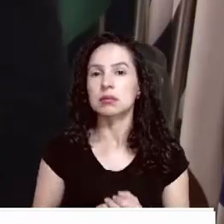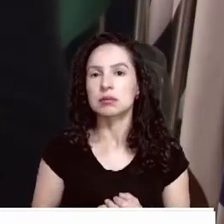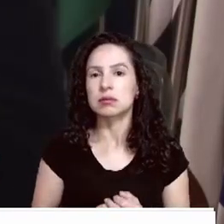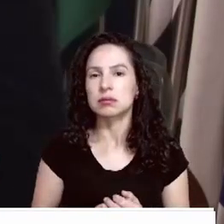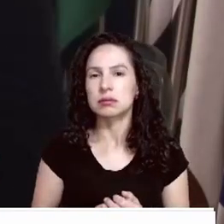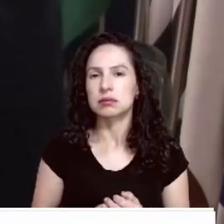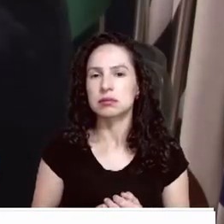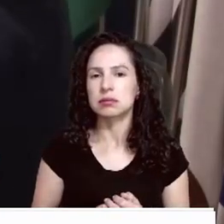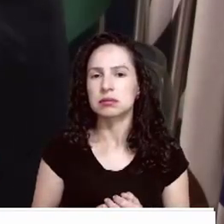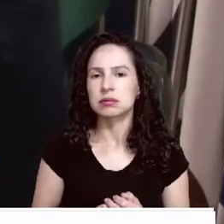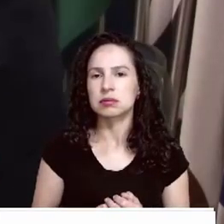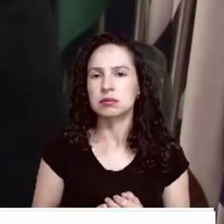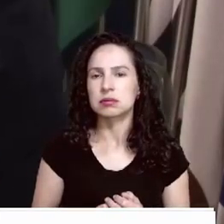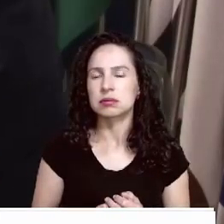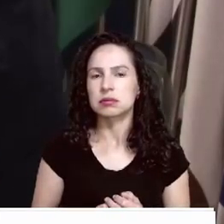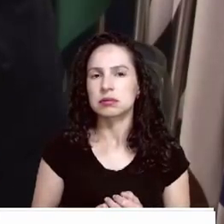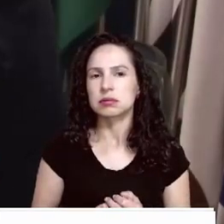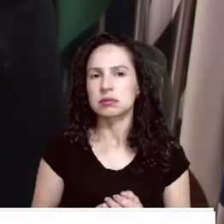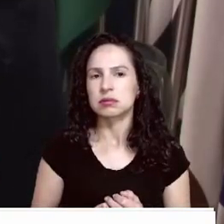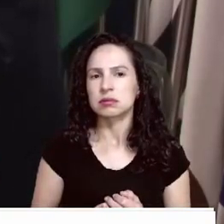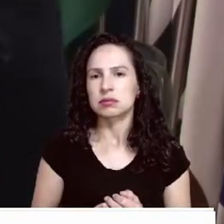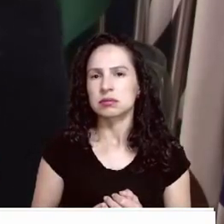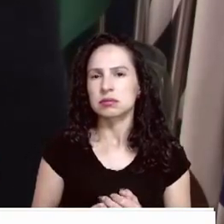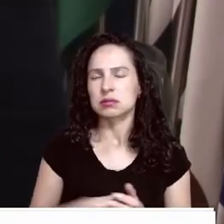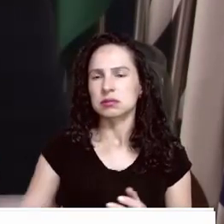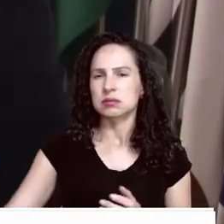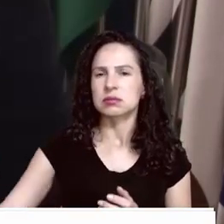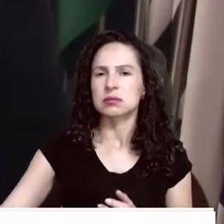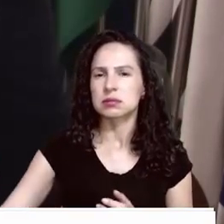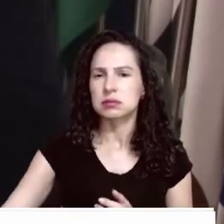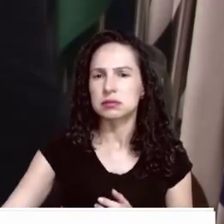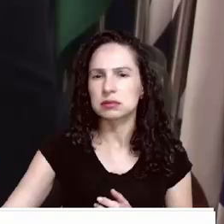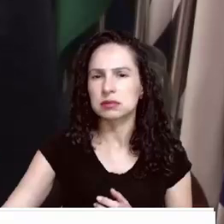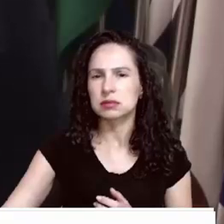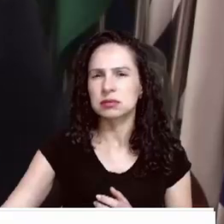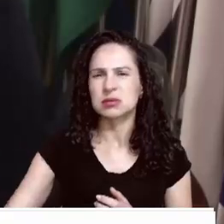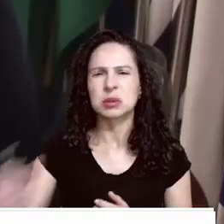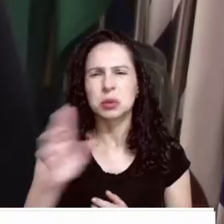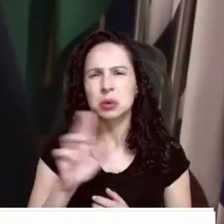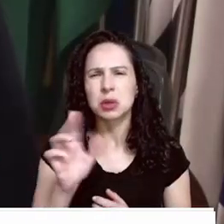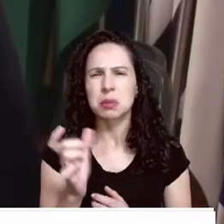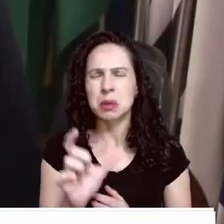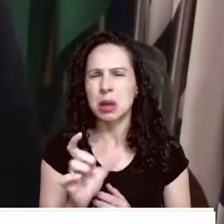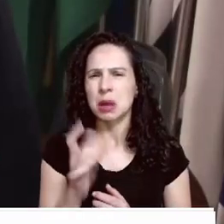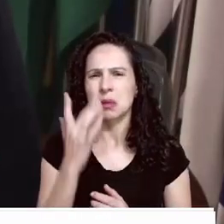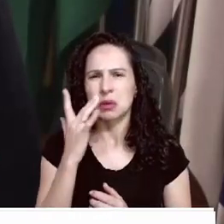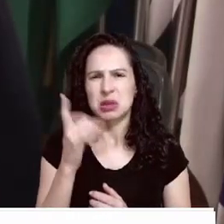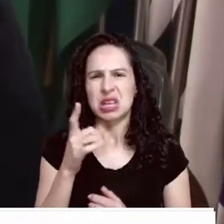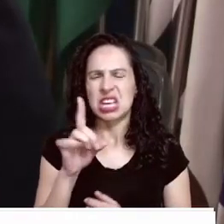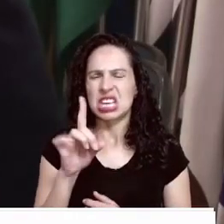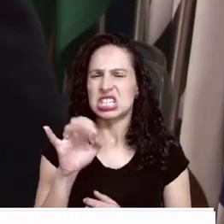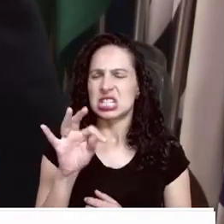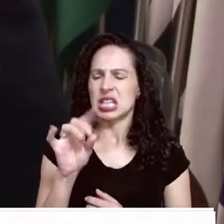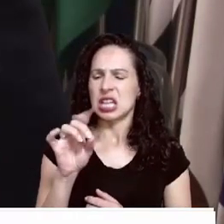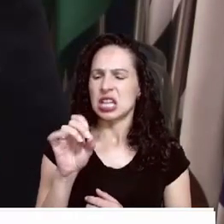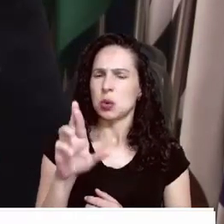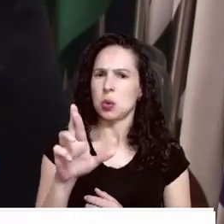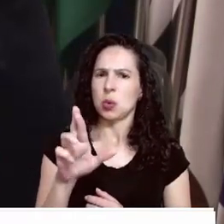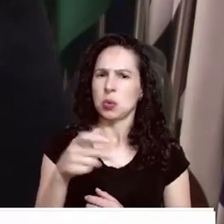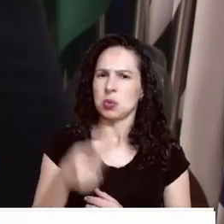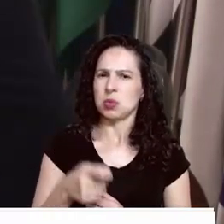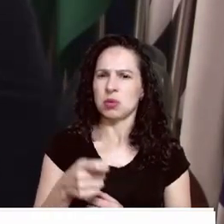Me usaram um termo lá, me chamaram de, sei lá, tipo do ditador, arbitrário. Nunca fui